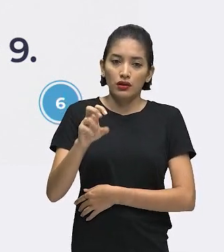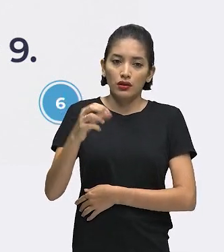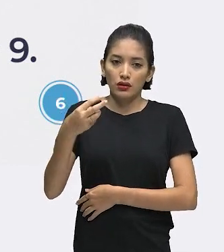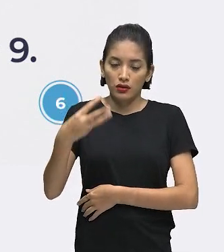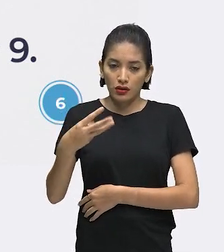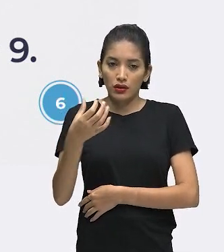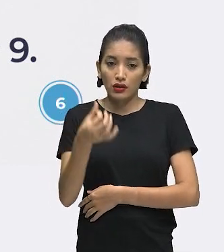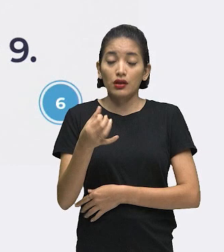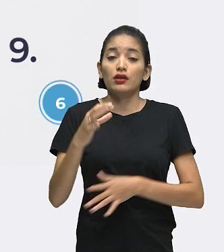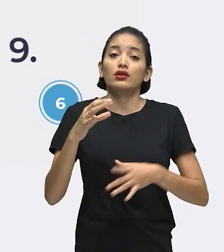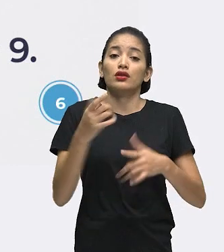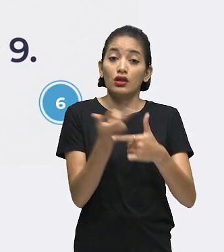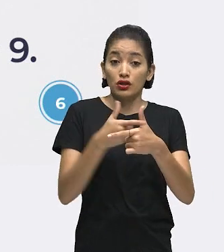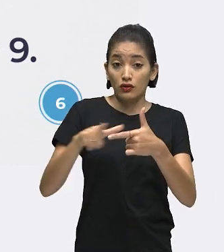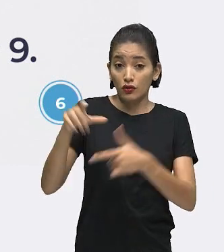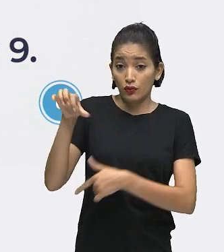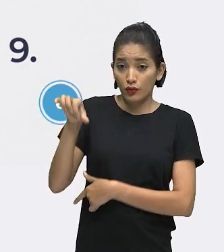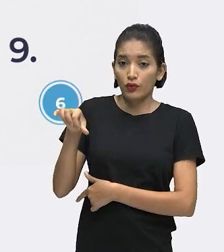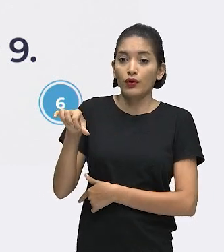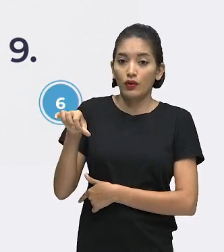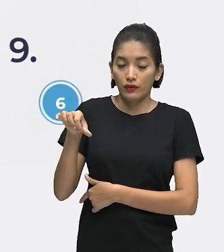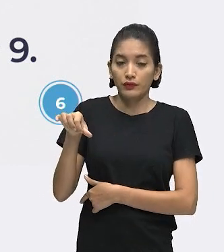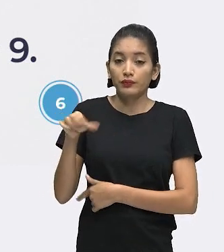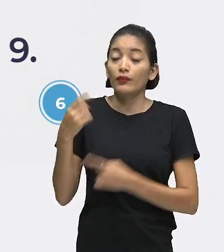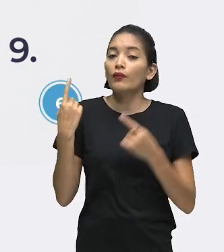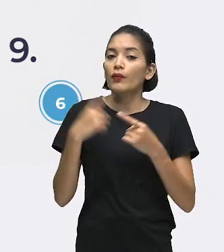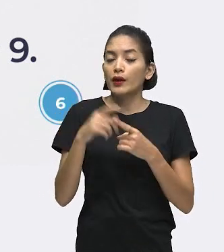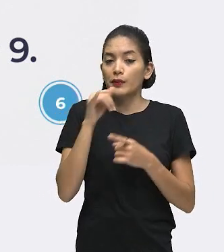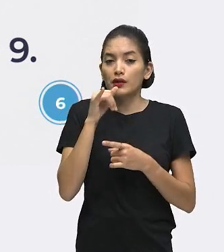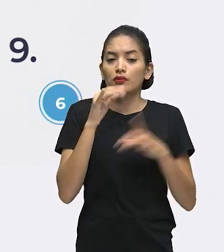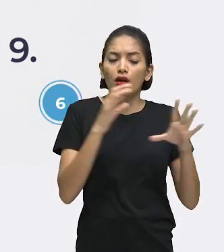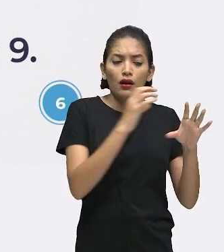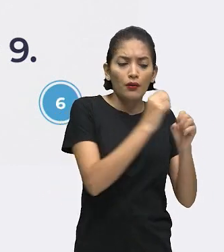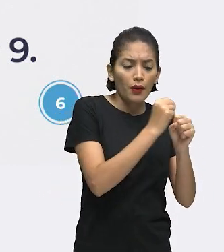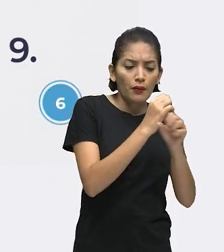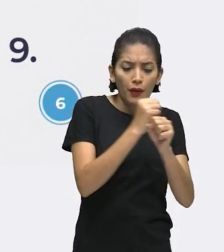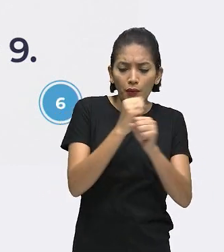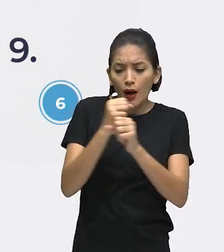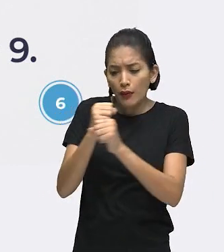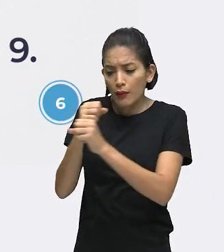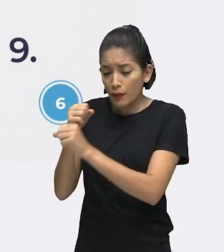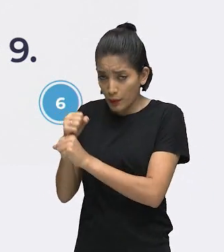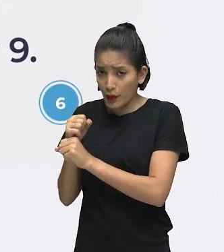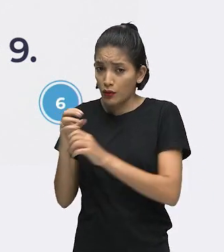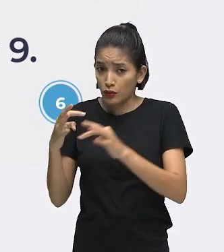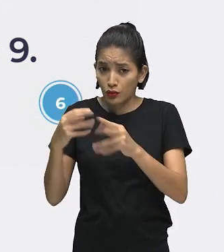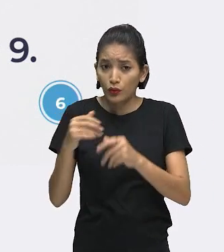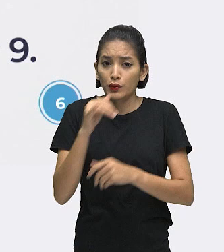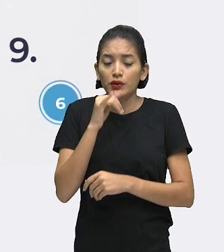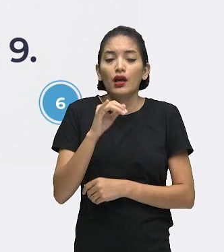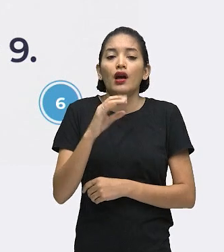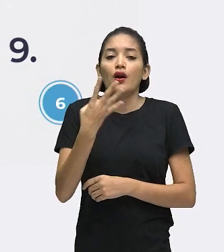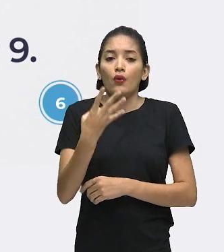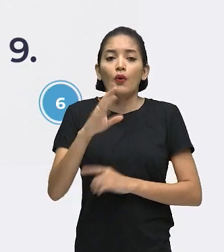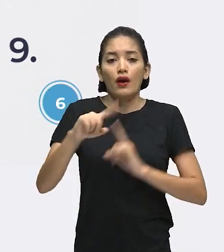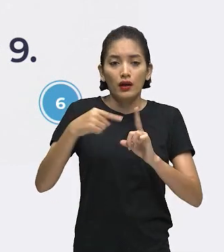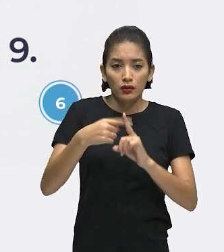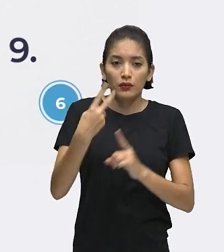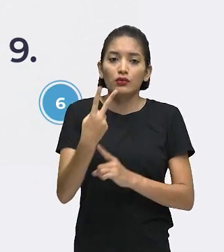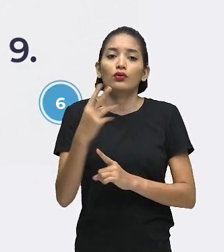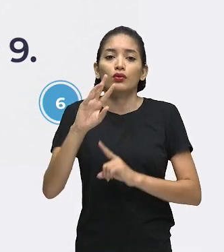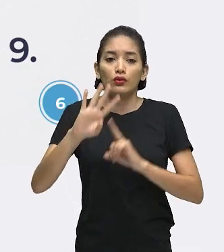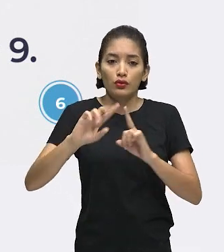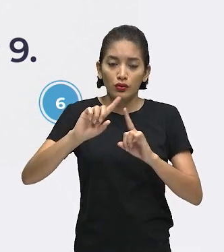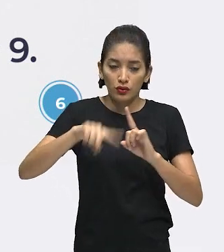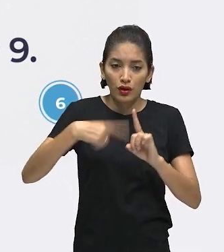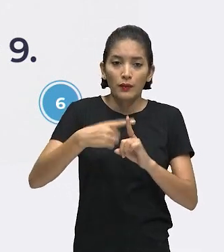4.270.536, é divisível por 9. Porque quando a gente soma os seus algarismos, 4 mais 2, mais 7,